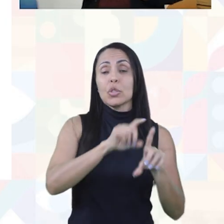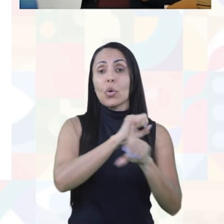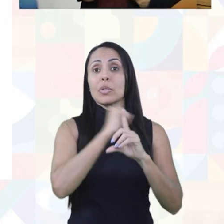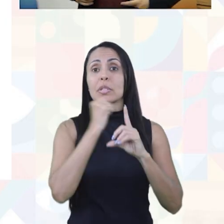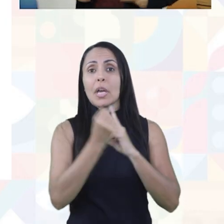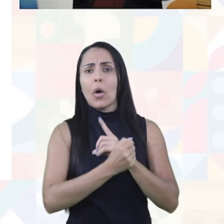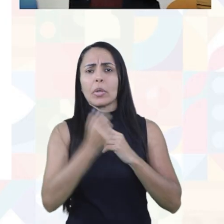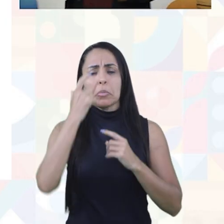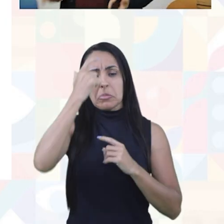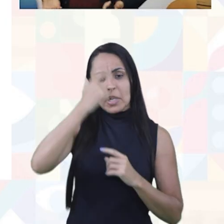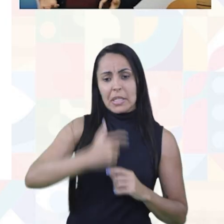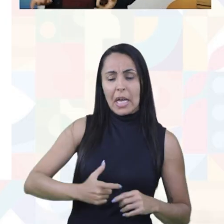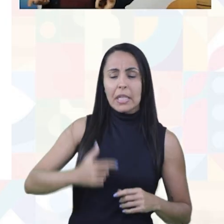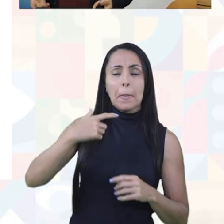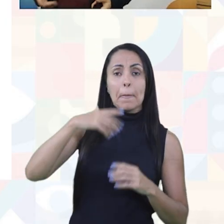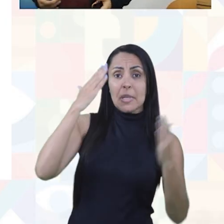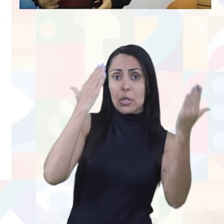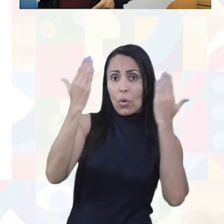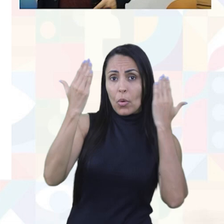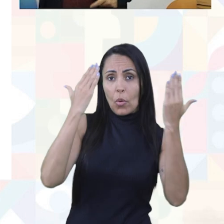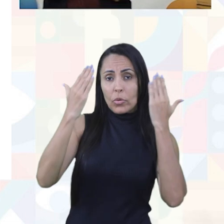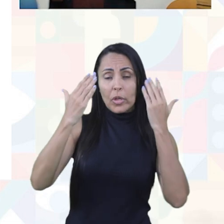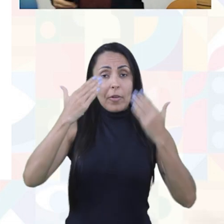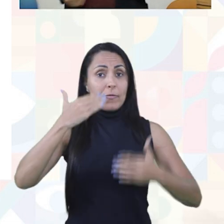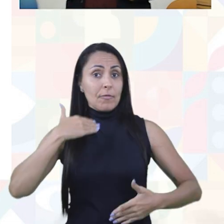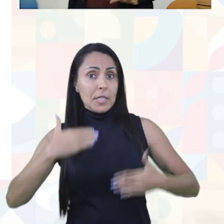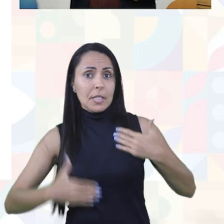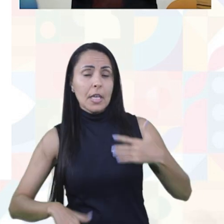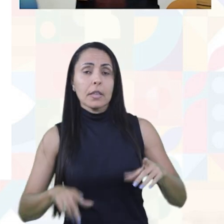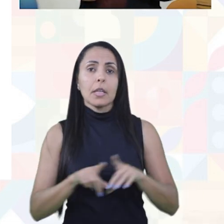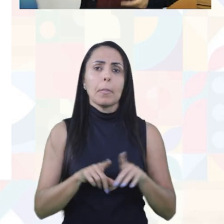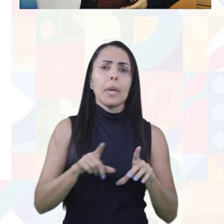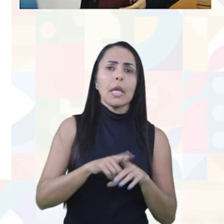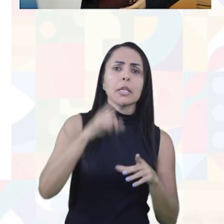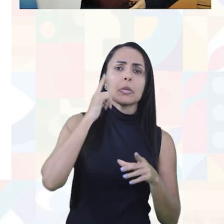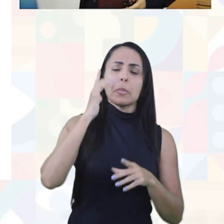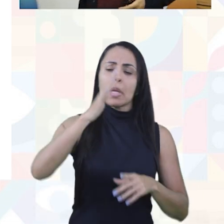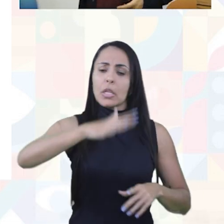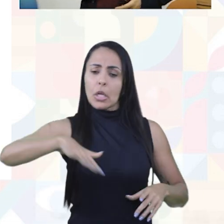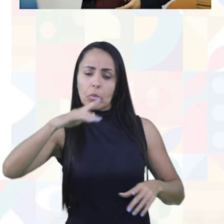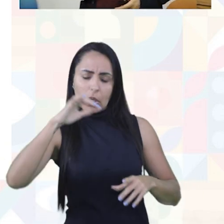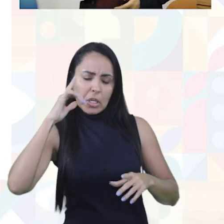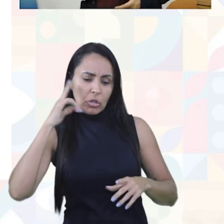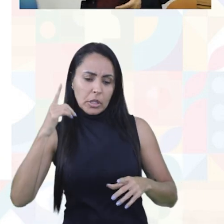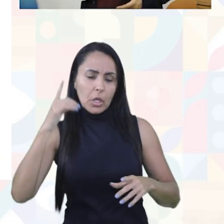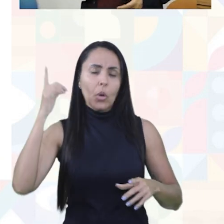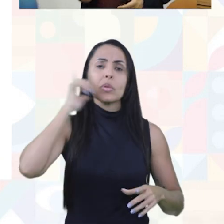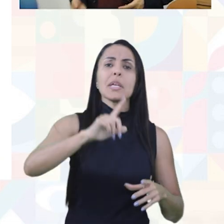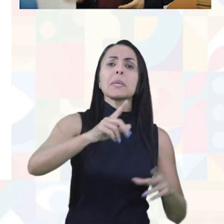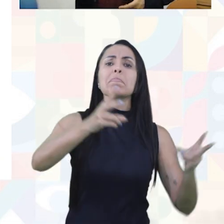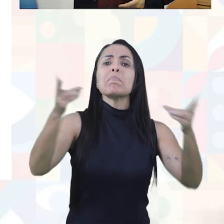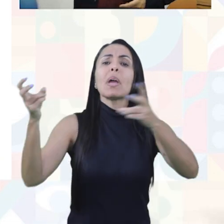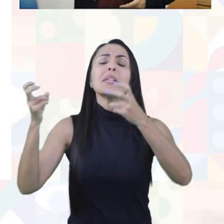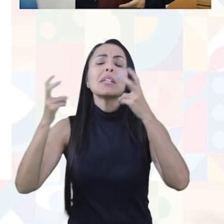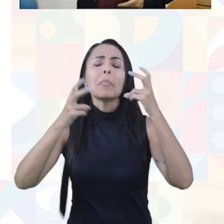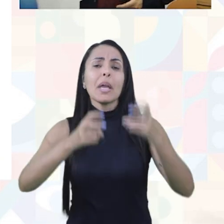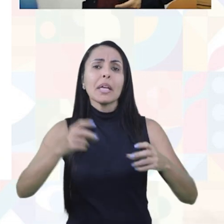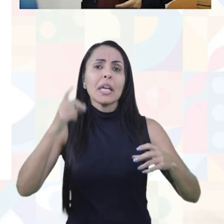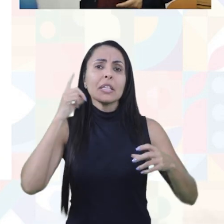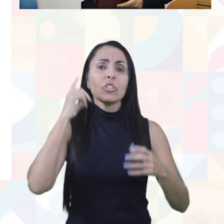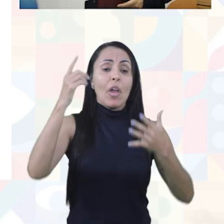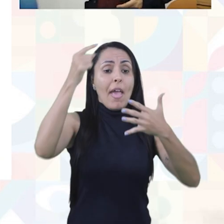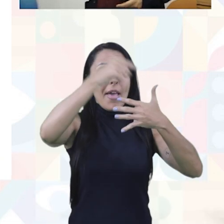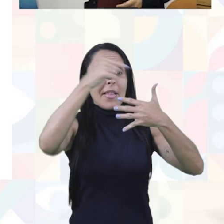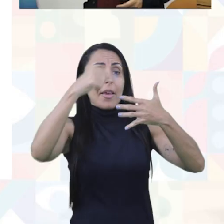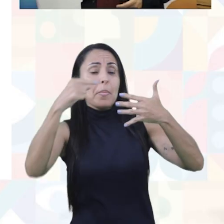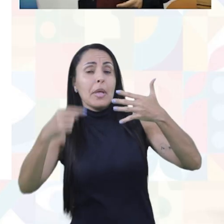integridade física, psicológica, né, e para com esses riscos a gente consegue perceber que existem